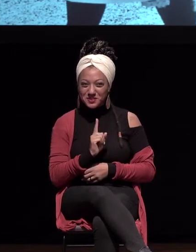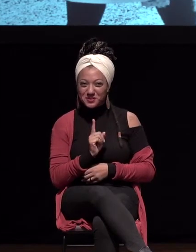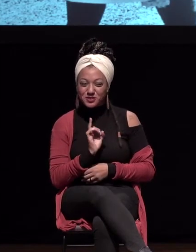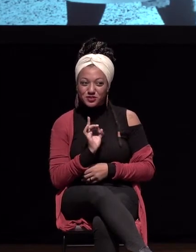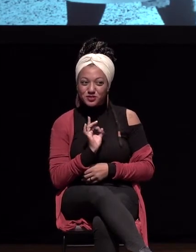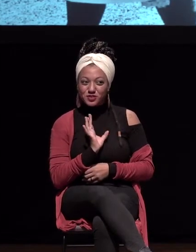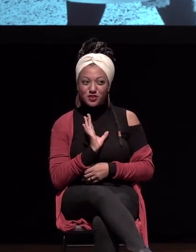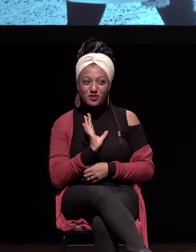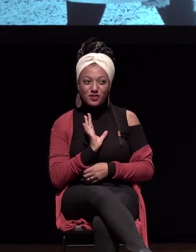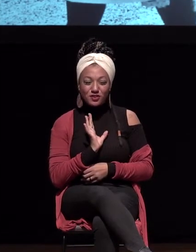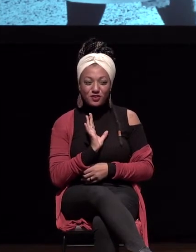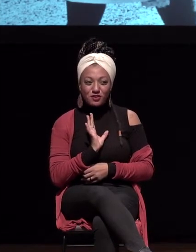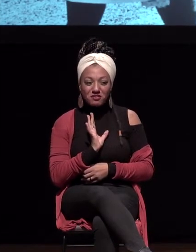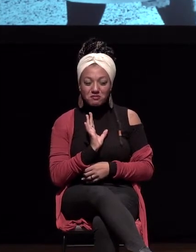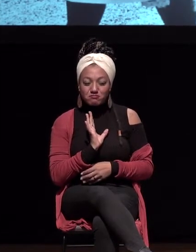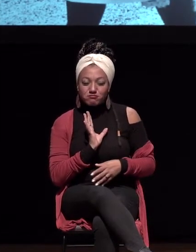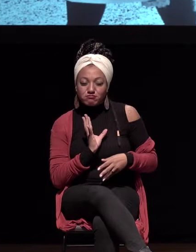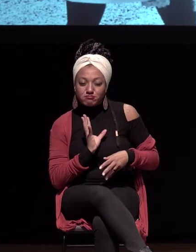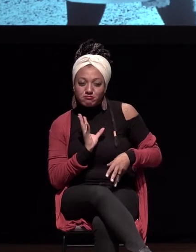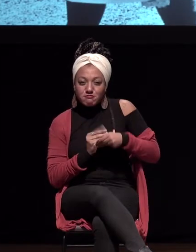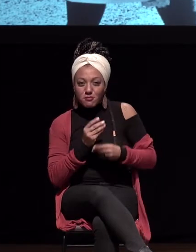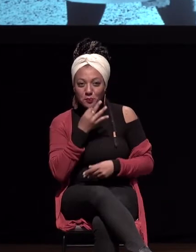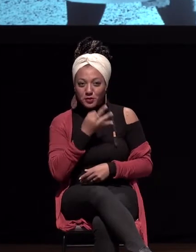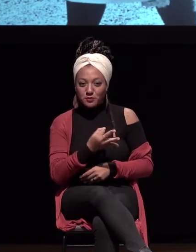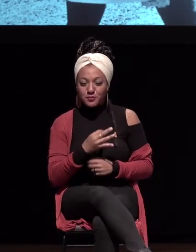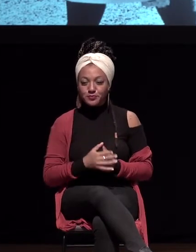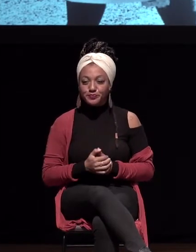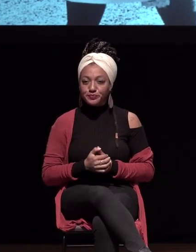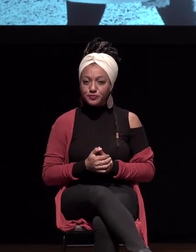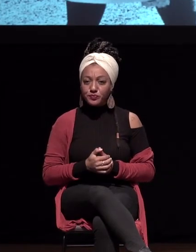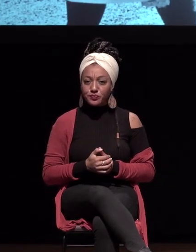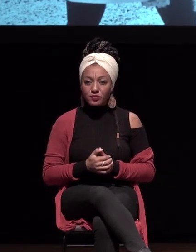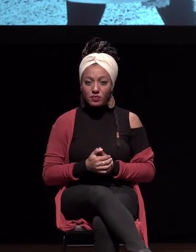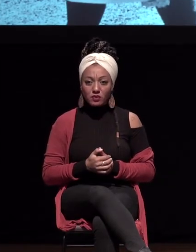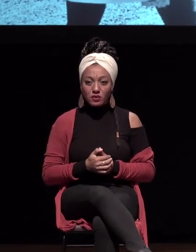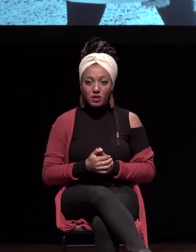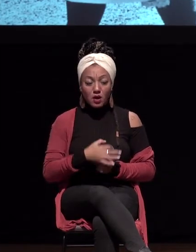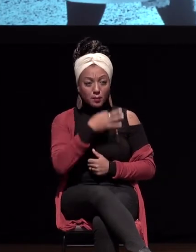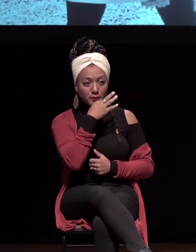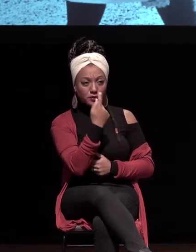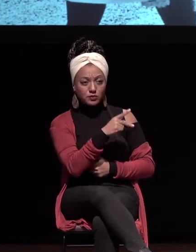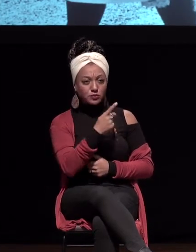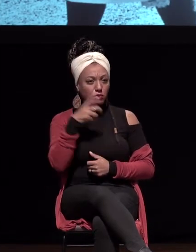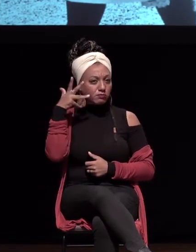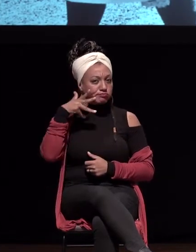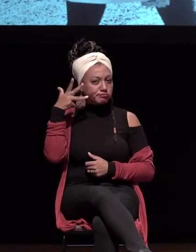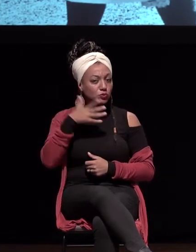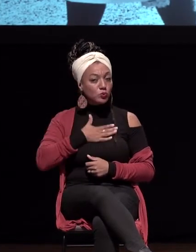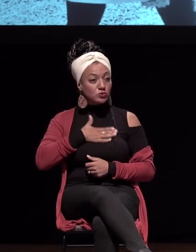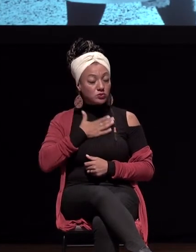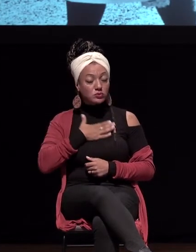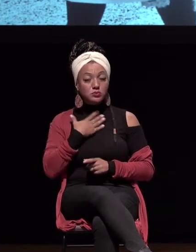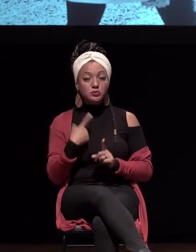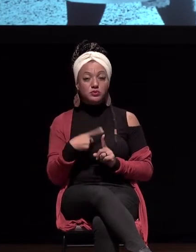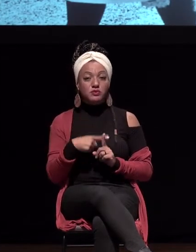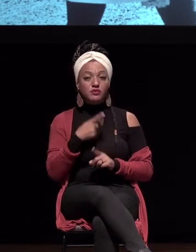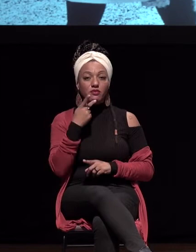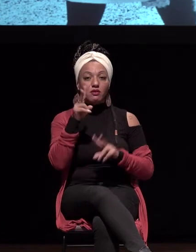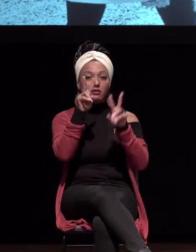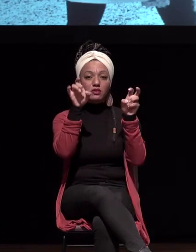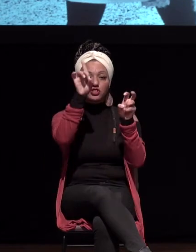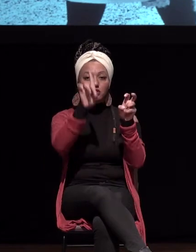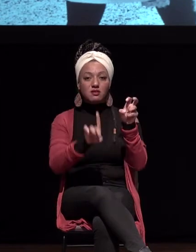colocação. Eu gostei da sua fala quando você traz a questão do direito à